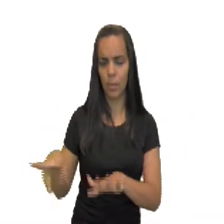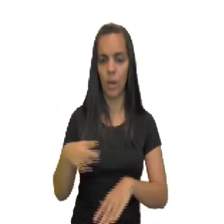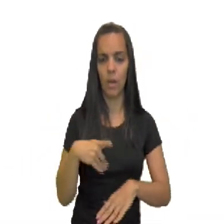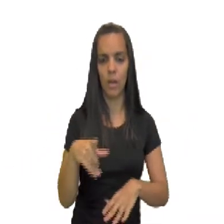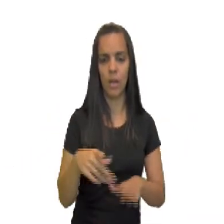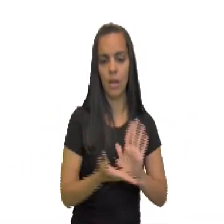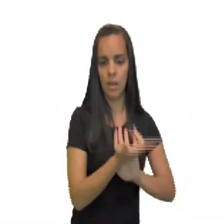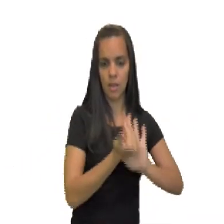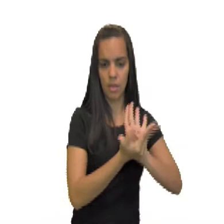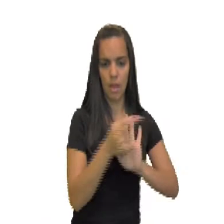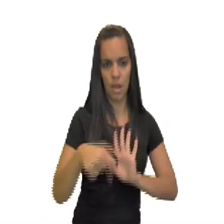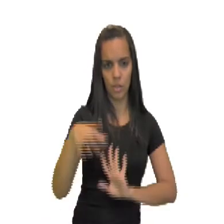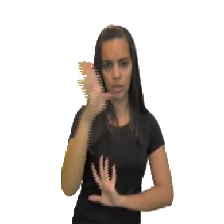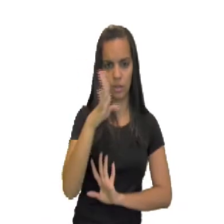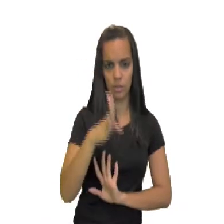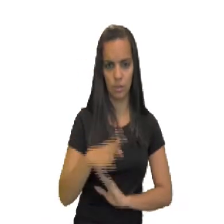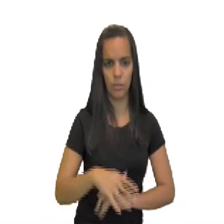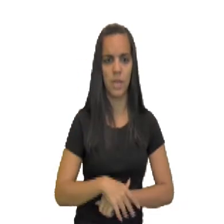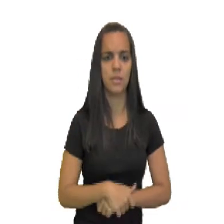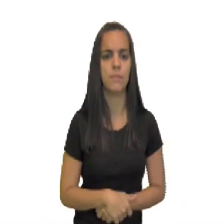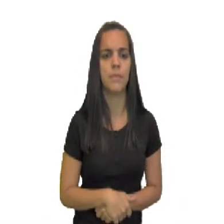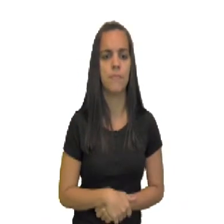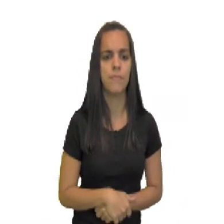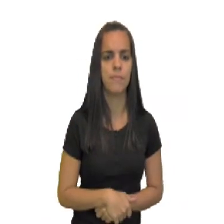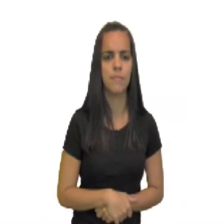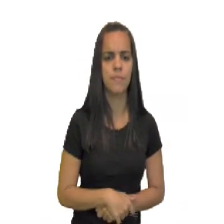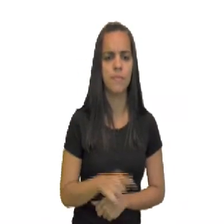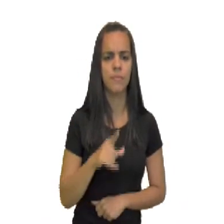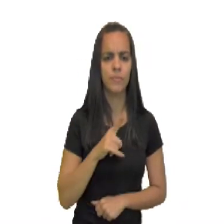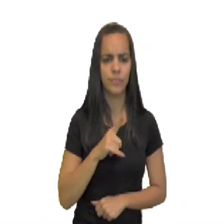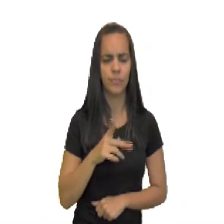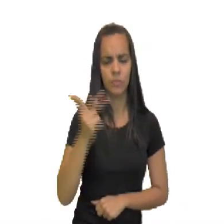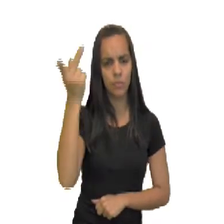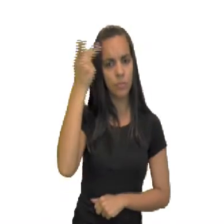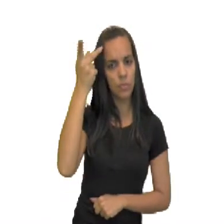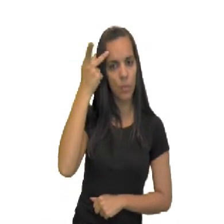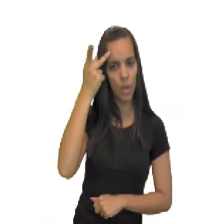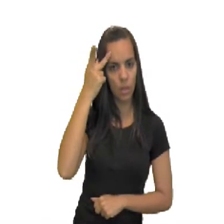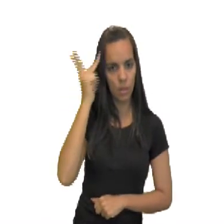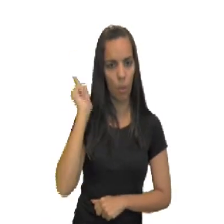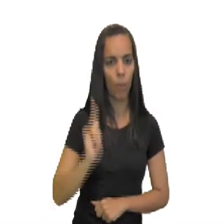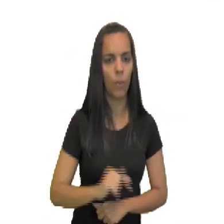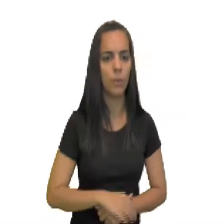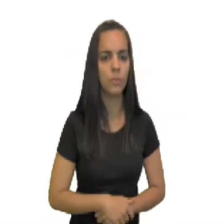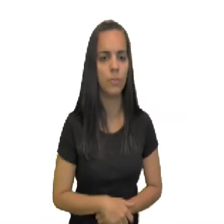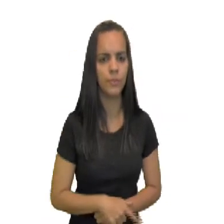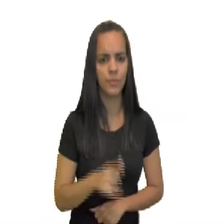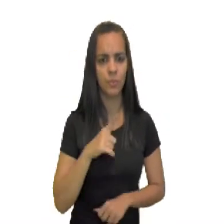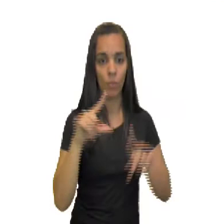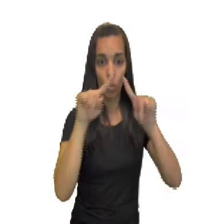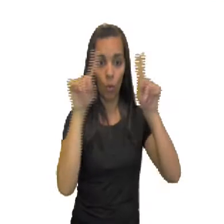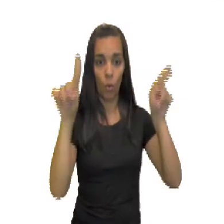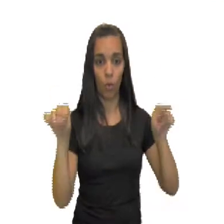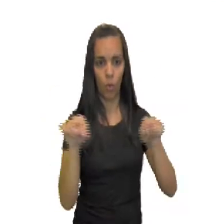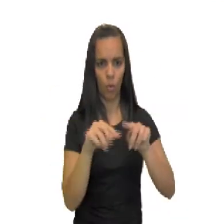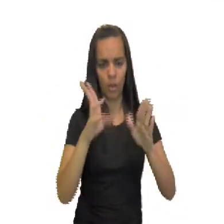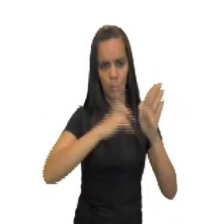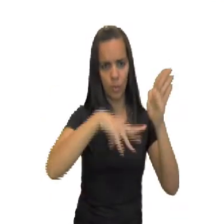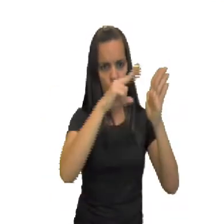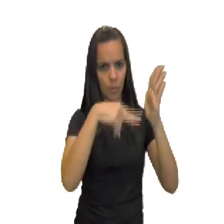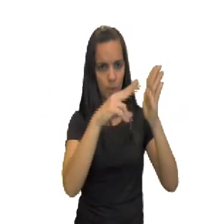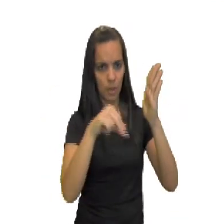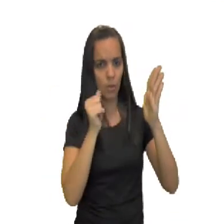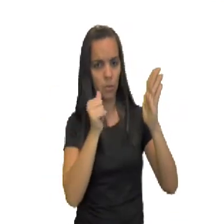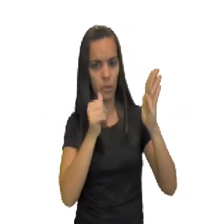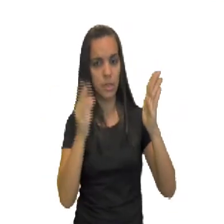Moderna de 1922, realizada em São Paulo. Esse quadro pintado por Tarsila